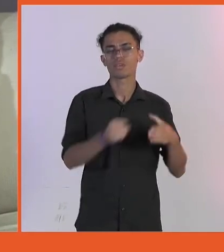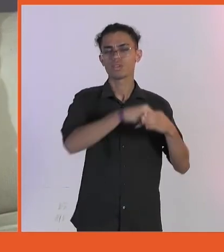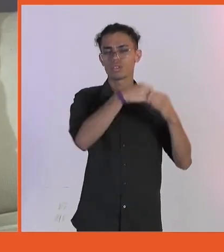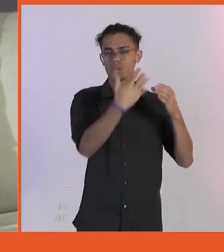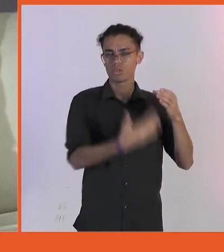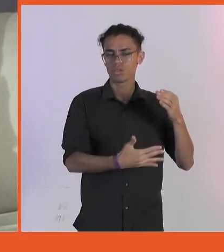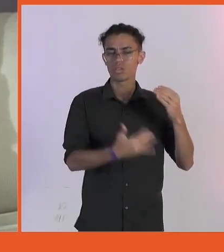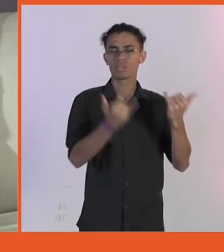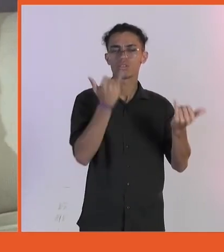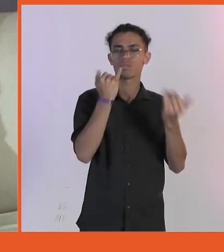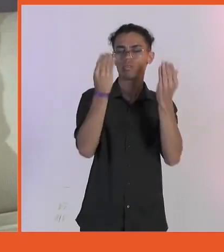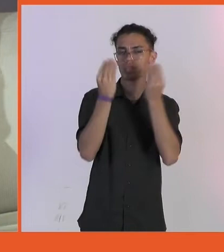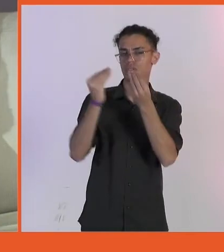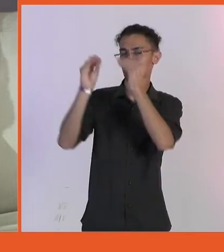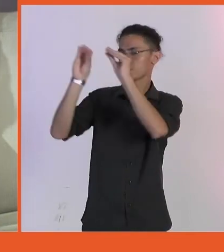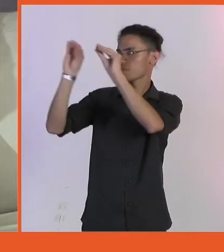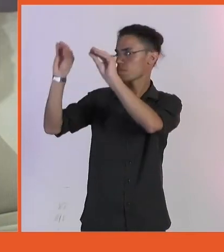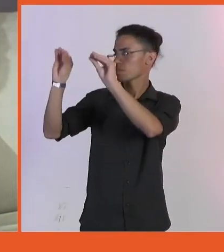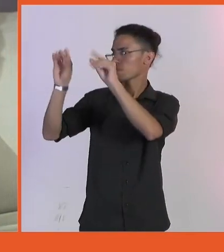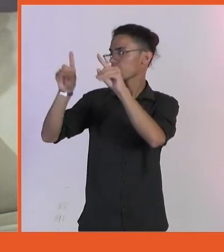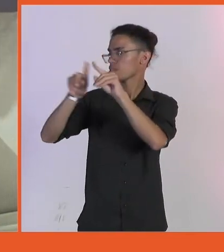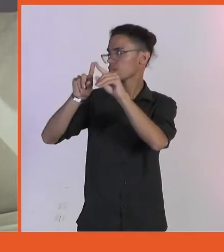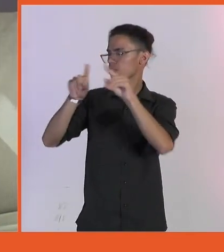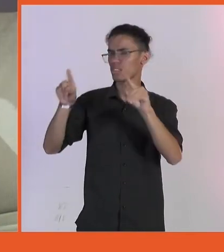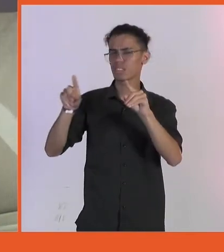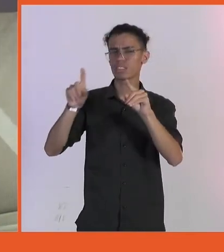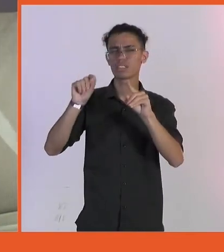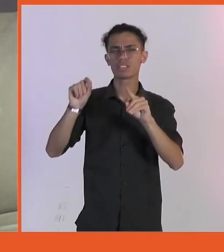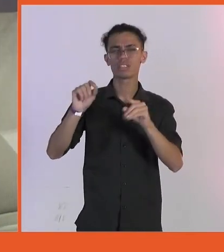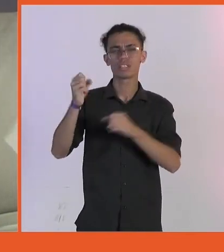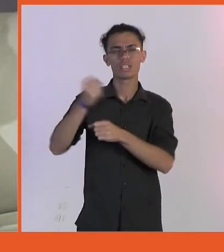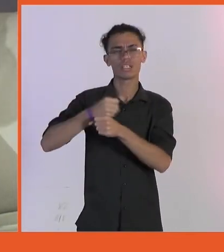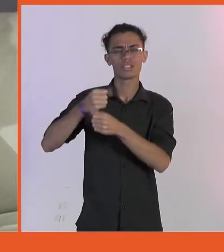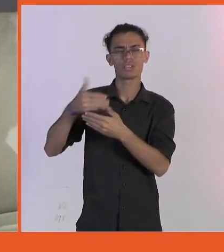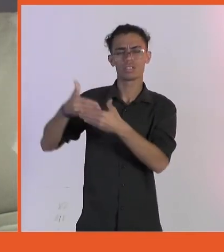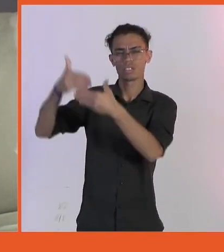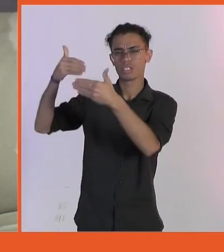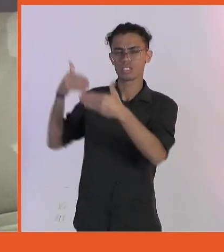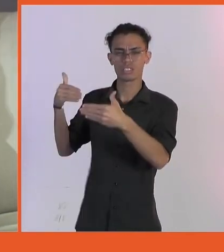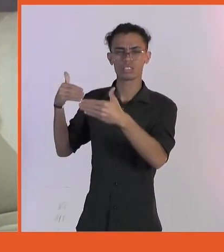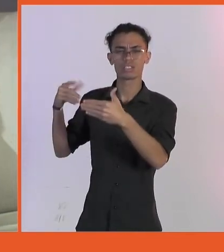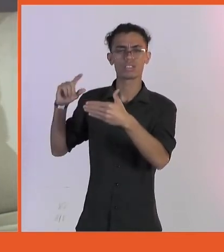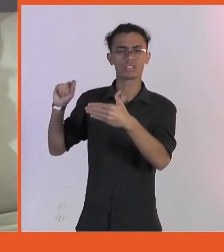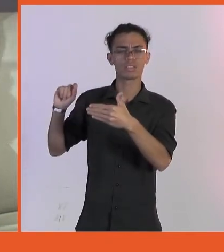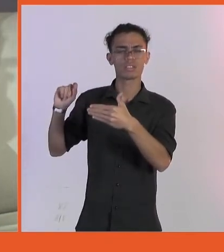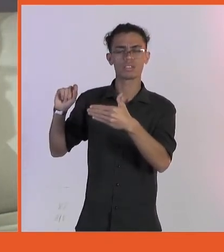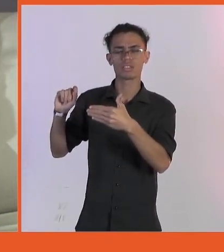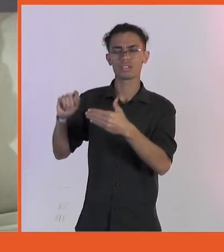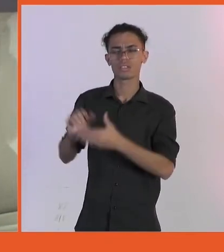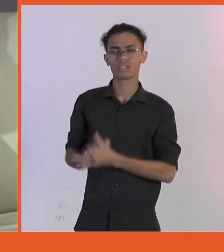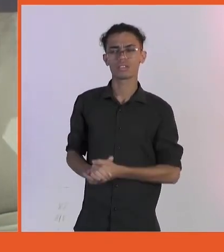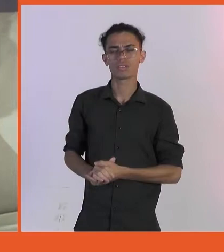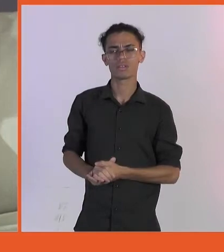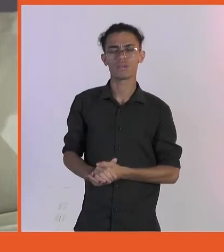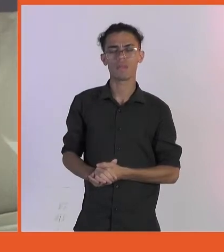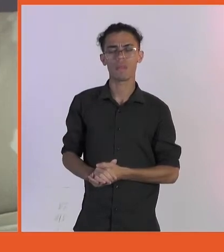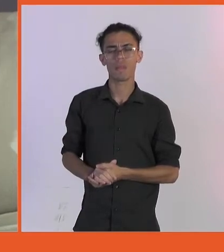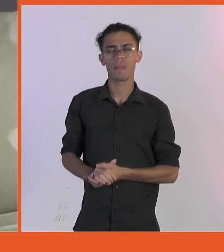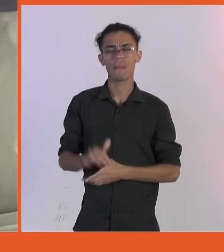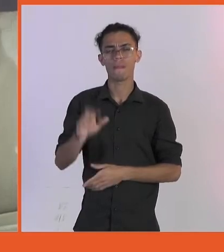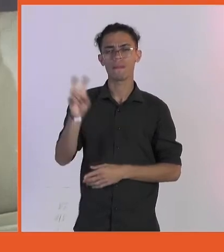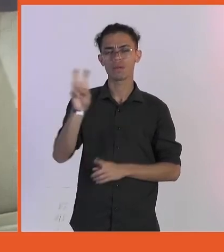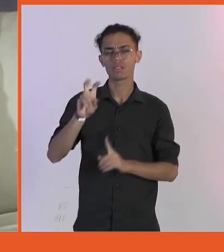que postar. Mas hoje em dia, a gente não vive a mesma rotina que a gente viveu anos atrás. Onde a gente, sei lá, desesperava num dia para postar 5